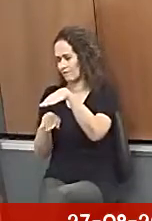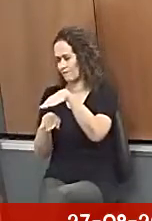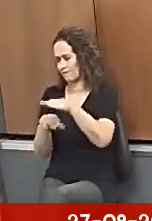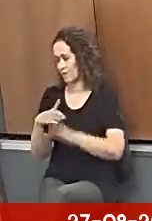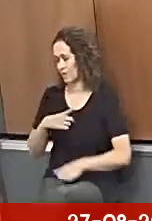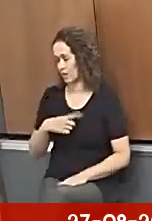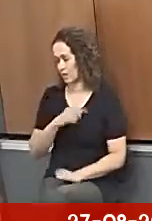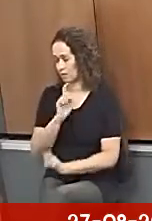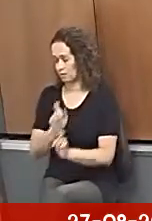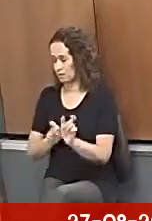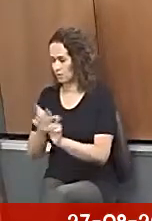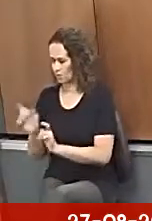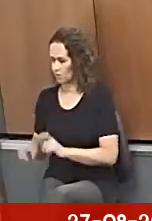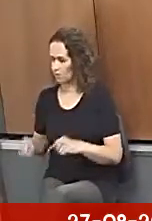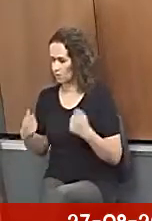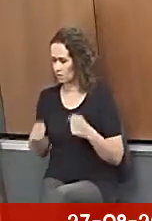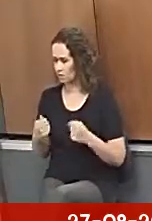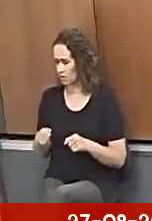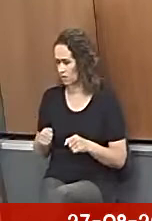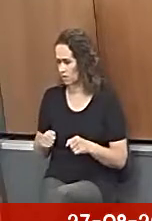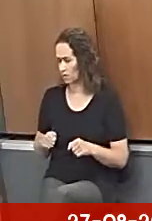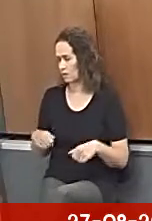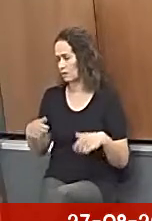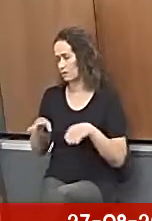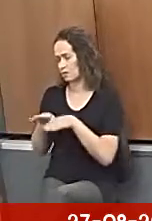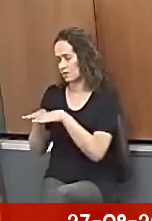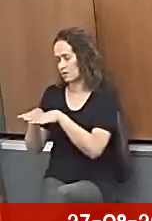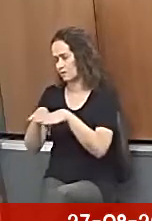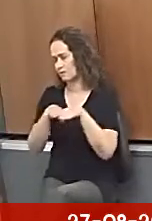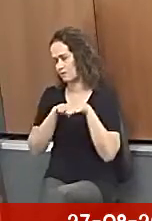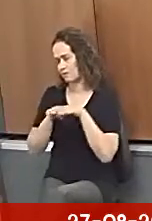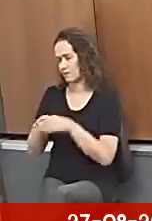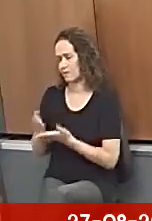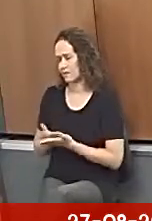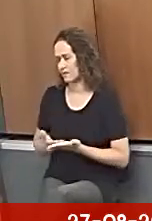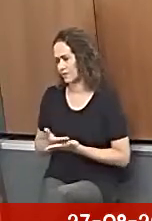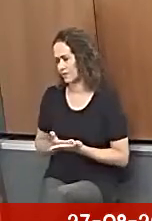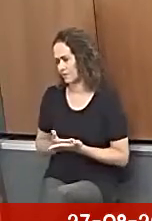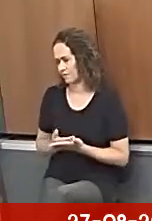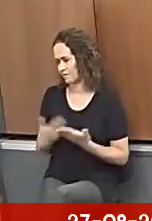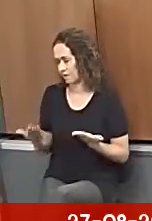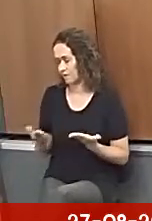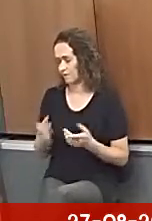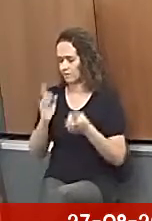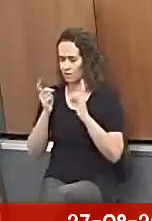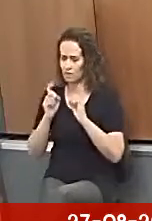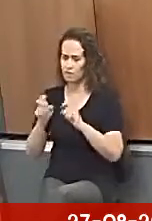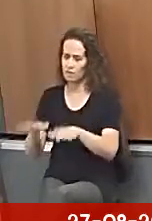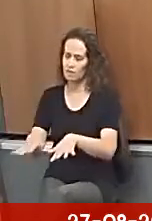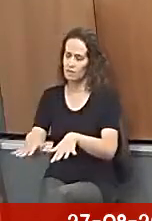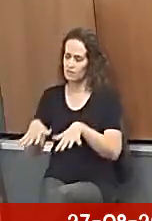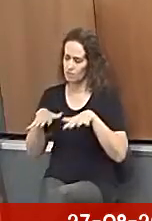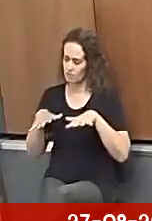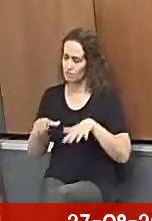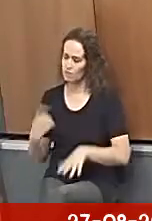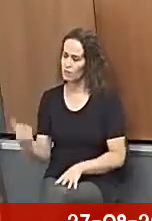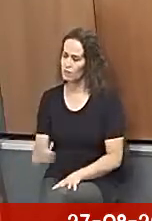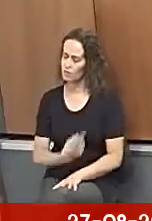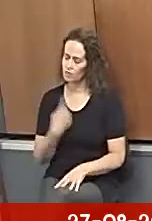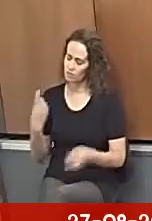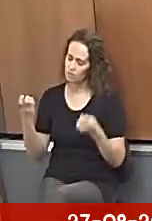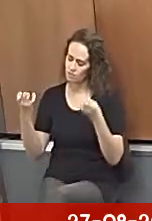que deveriam ser tratadas com equidade ao longo dessa audiência nós falaremos mais